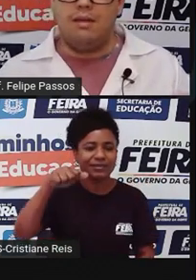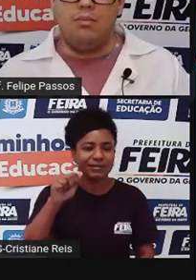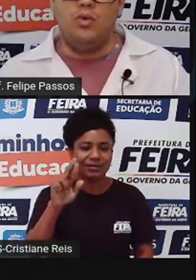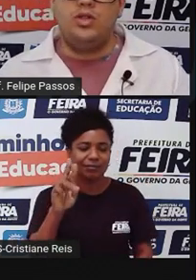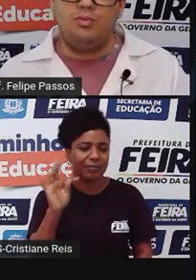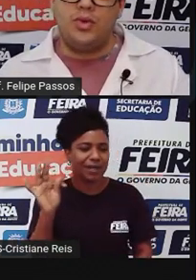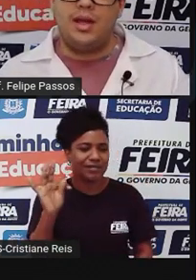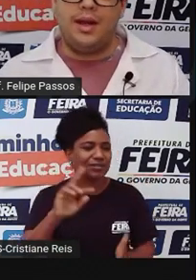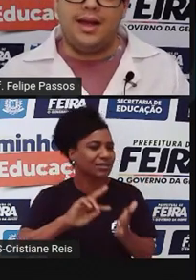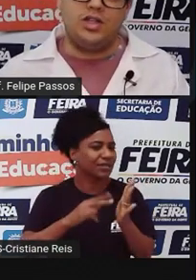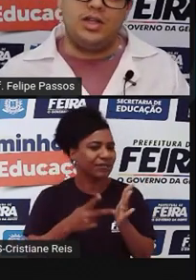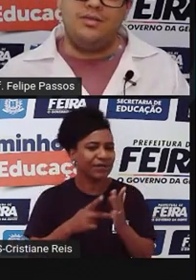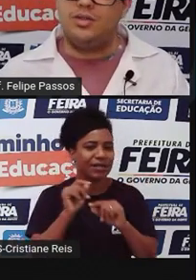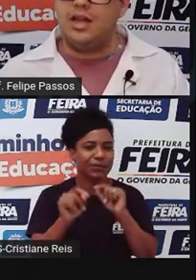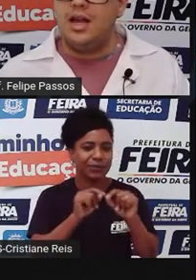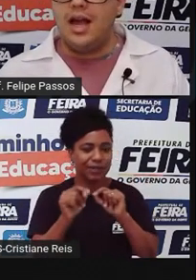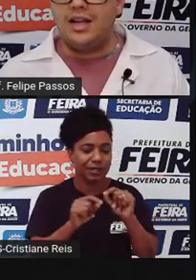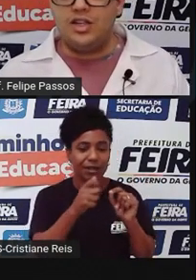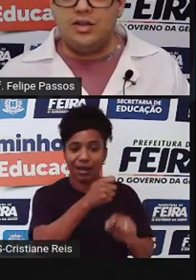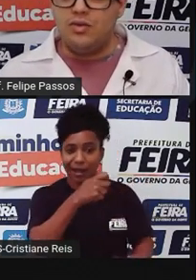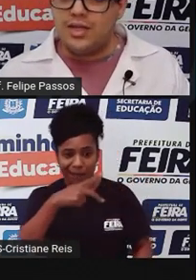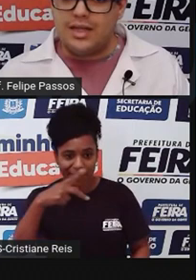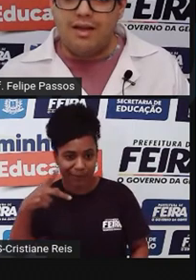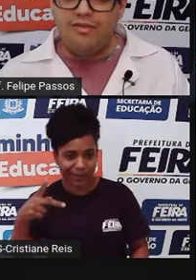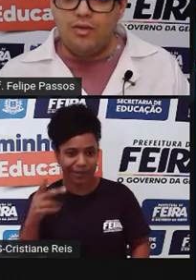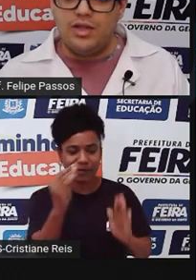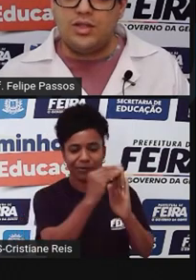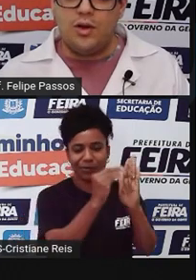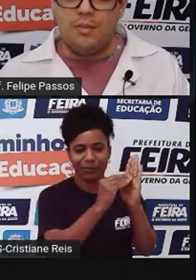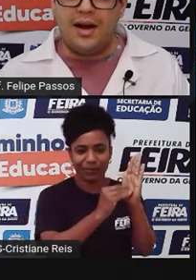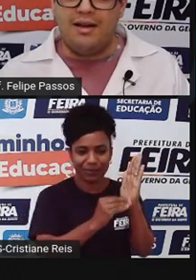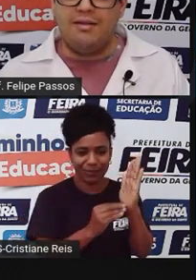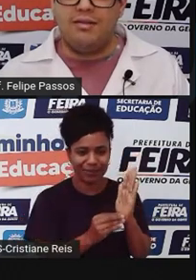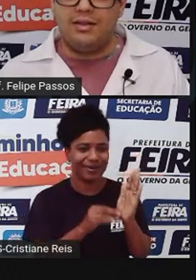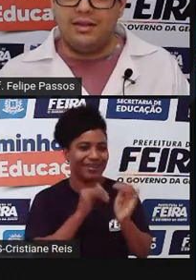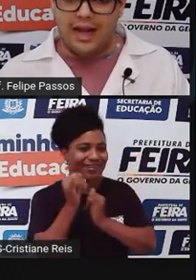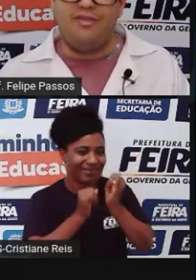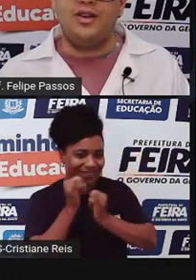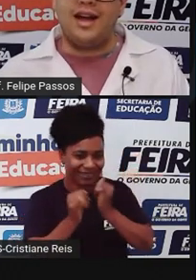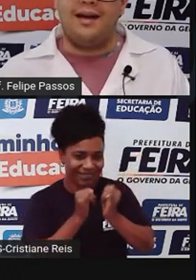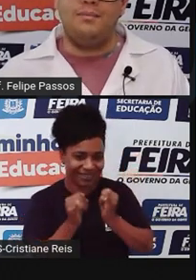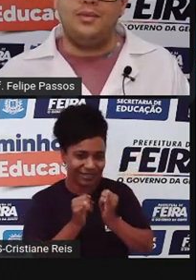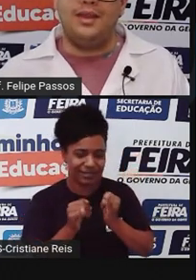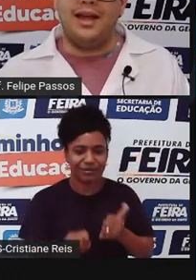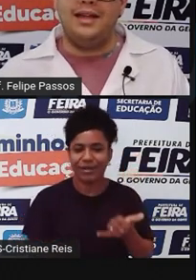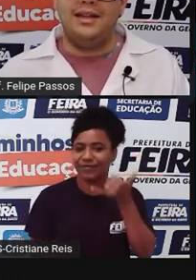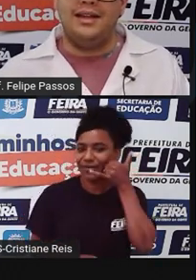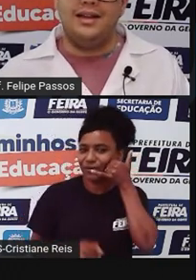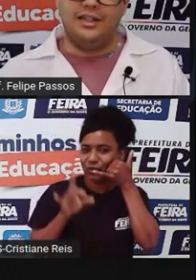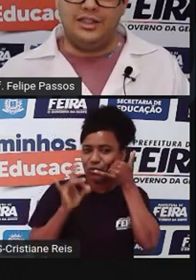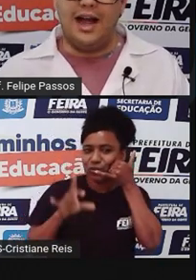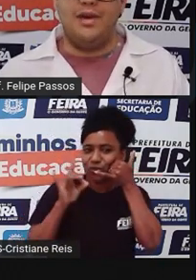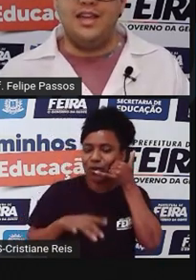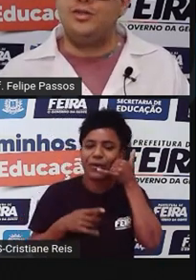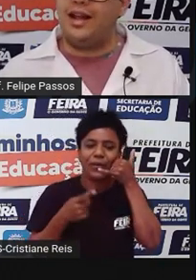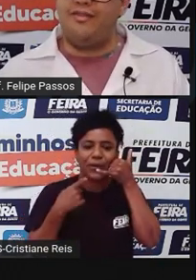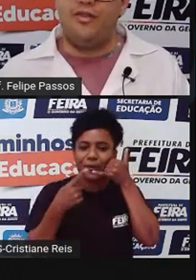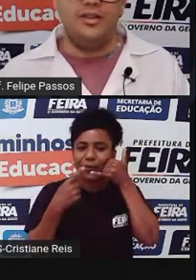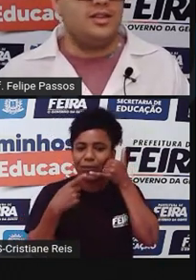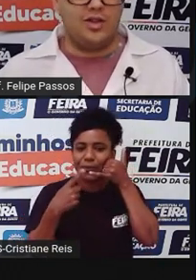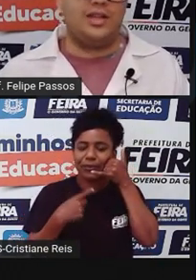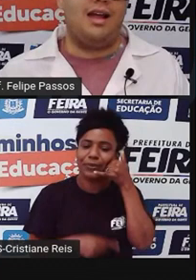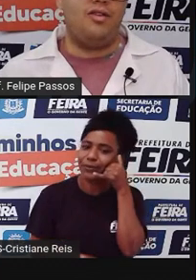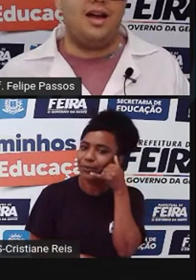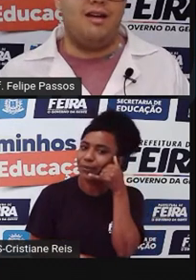tem múltiplos aplicativos a gente não usa telefone só para telefonar né antigamente